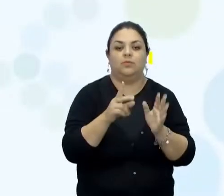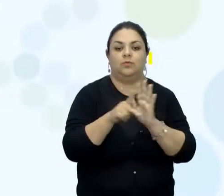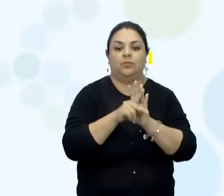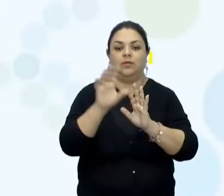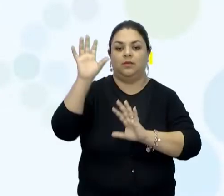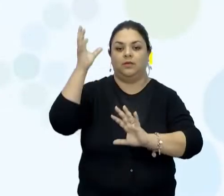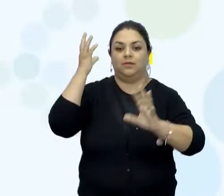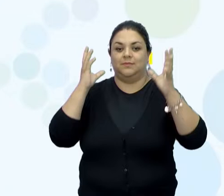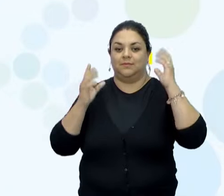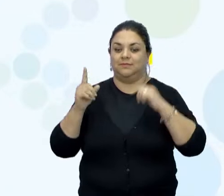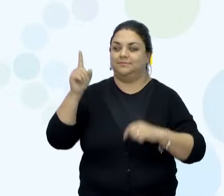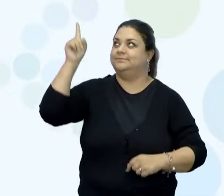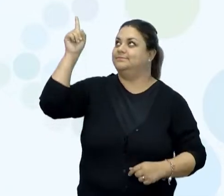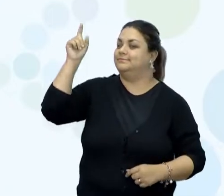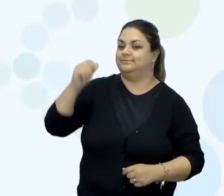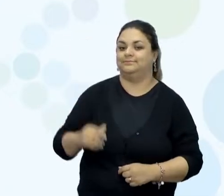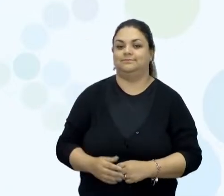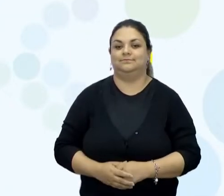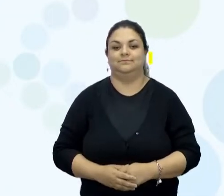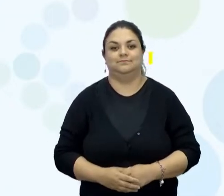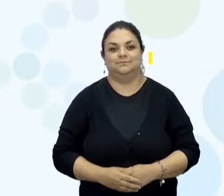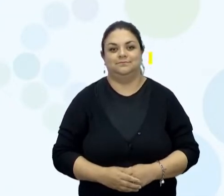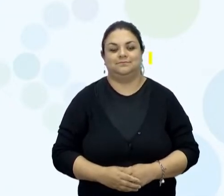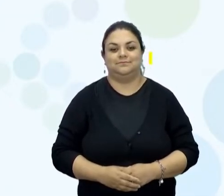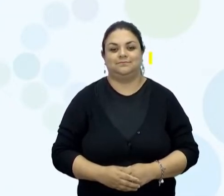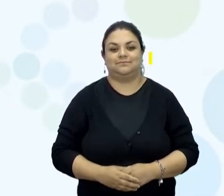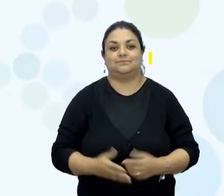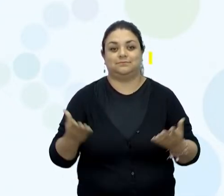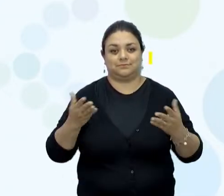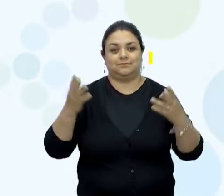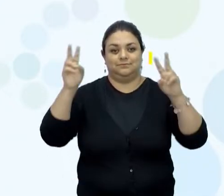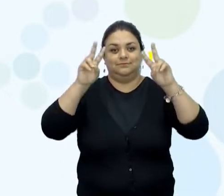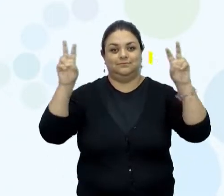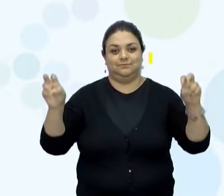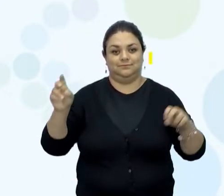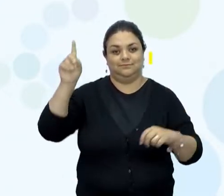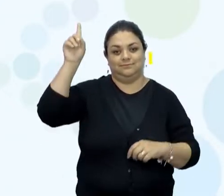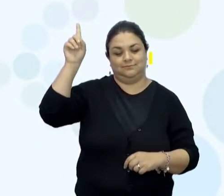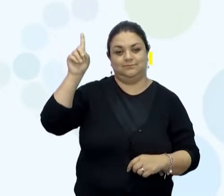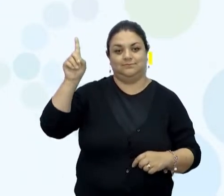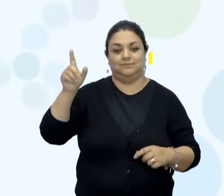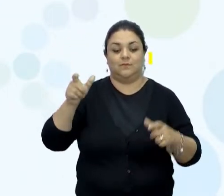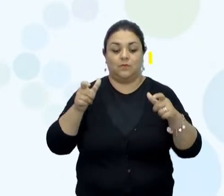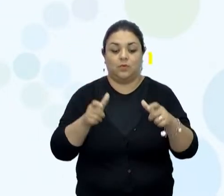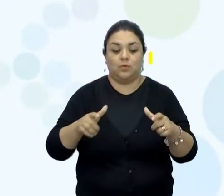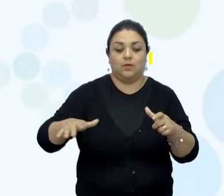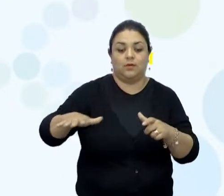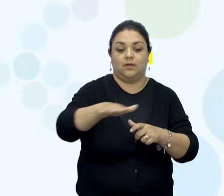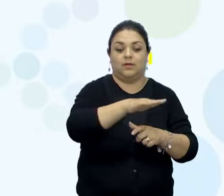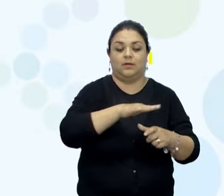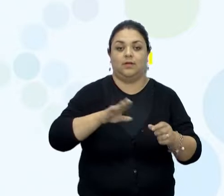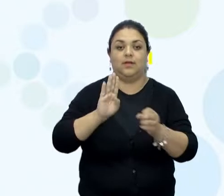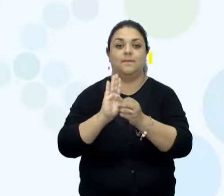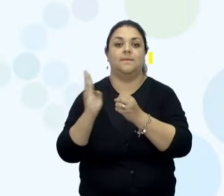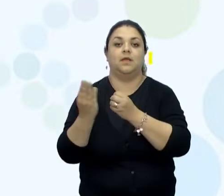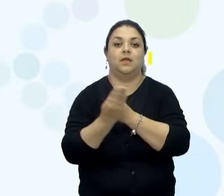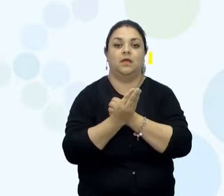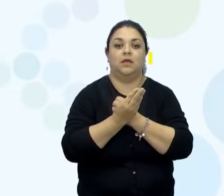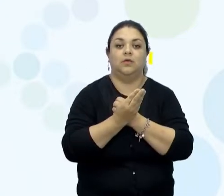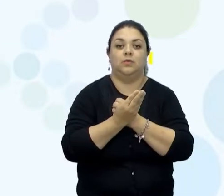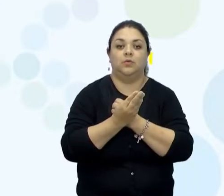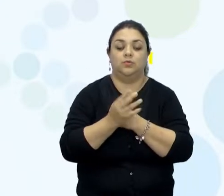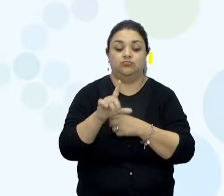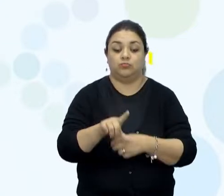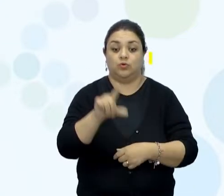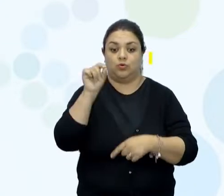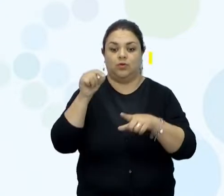sobre os dados climáticos de Ares, né? Que é o bairro onde a gente vai estar construindo aí